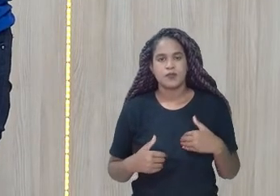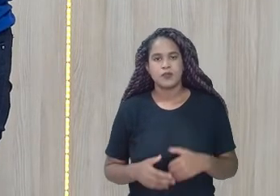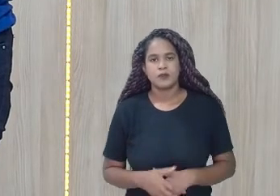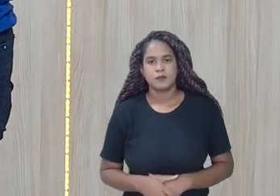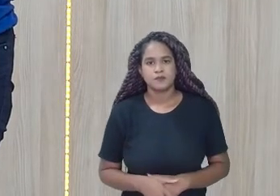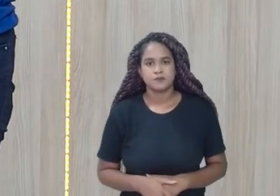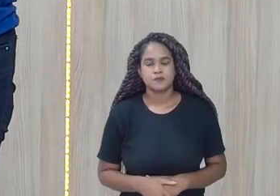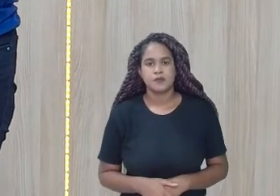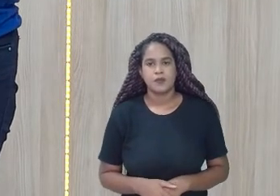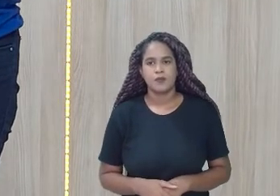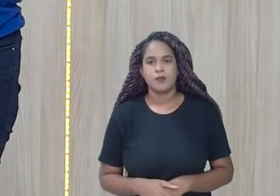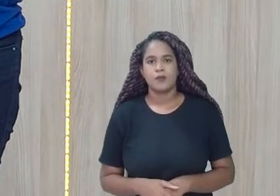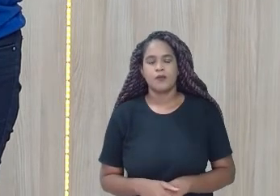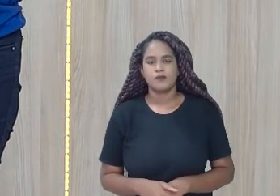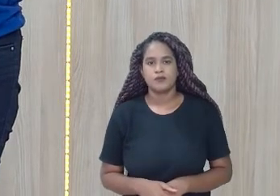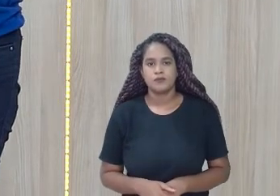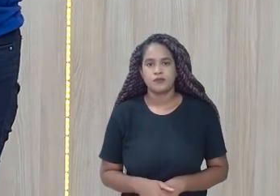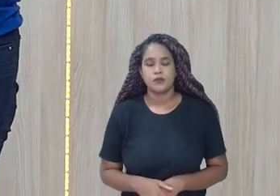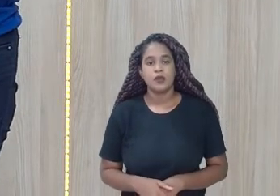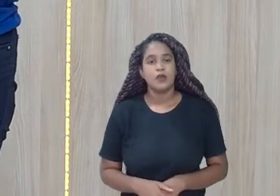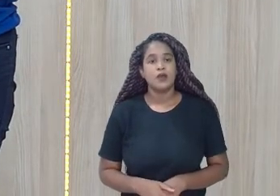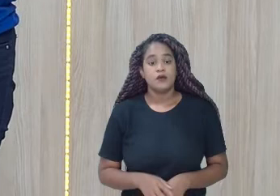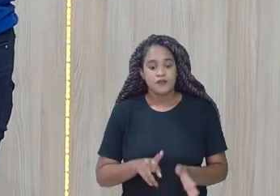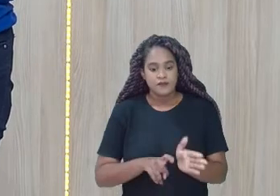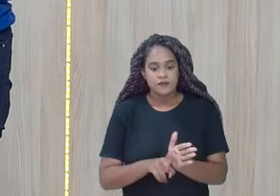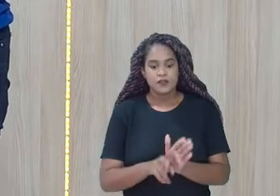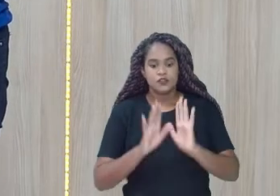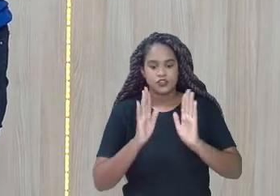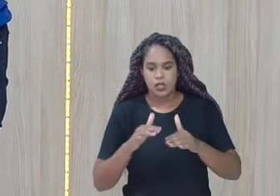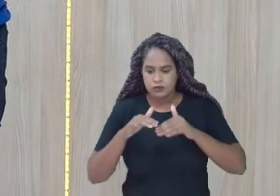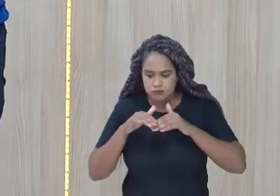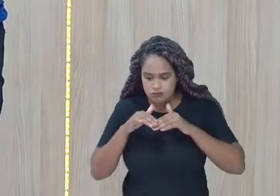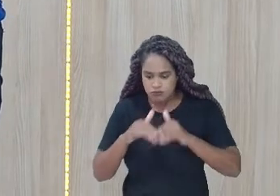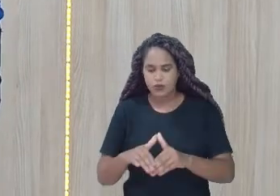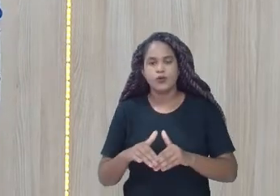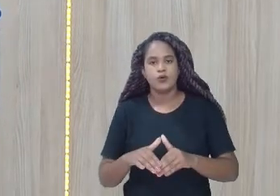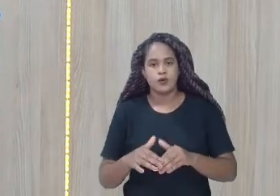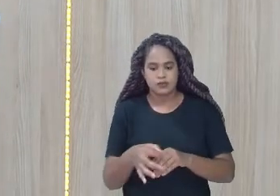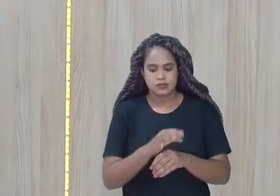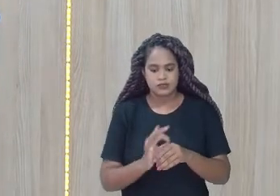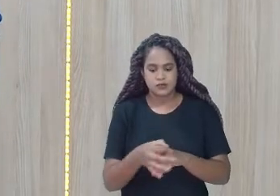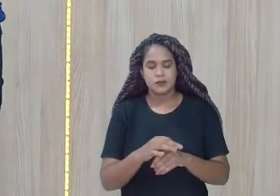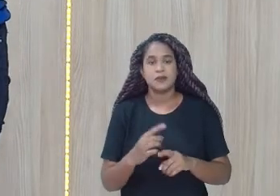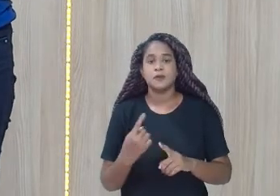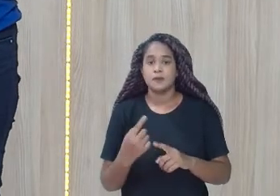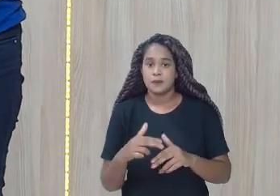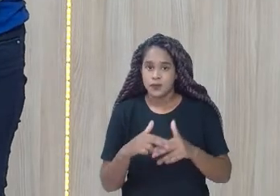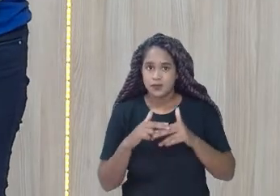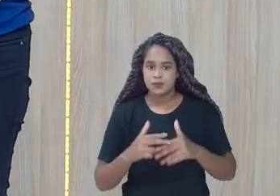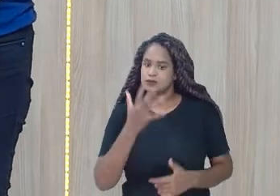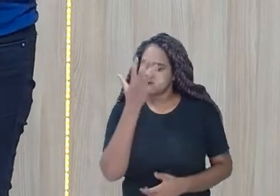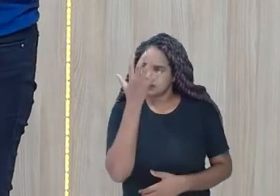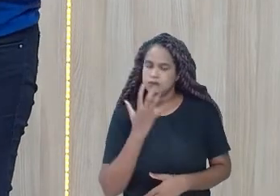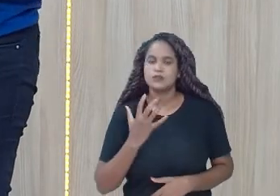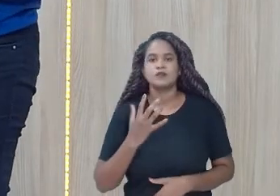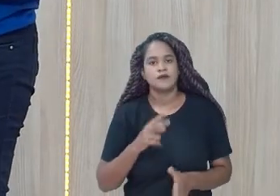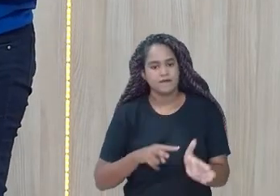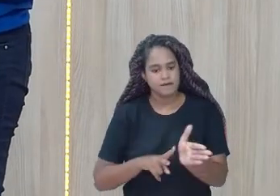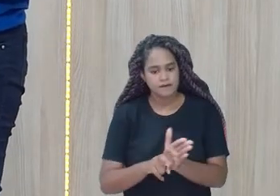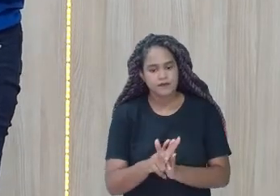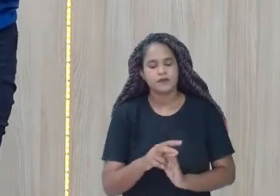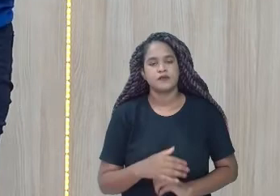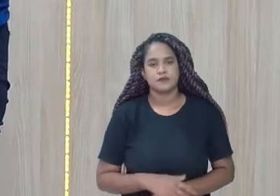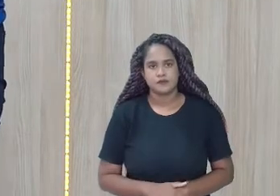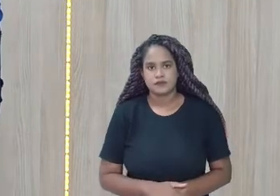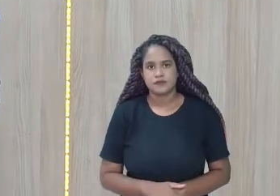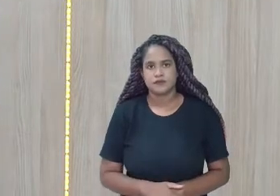derrubar, ele vai morrer comigo. Então, é muito sério esse vírus que atinge também,